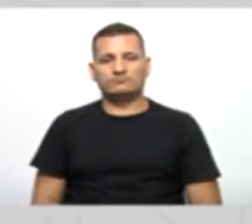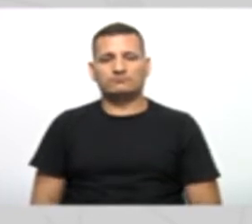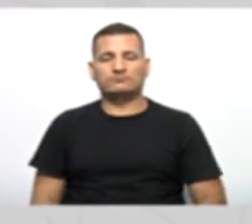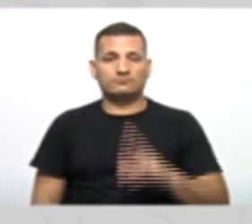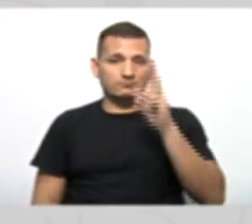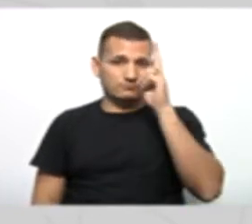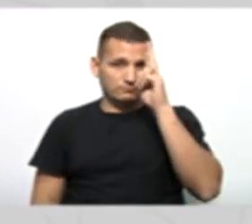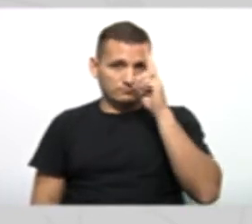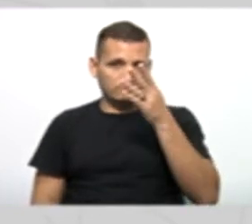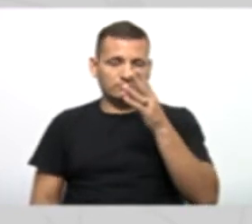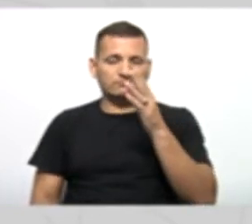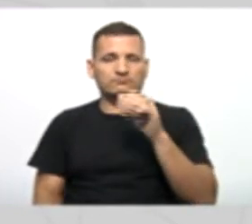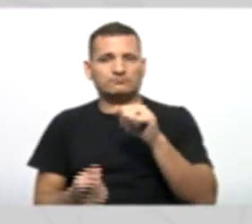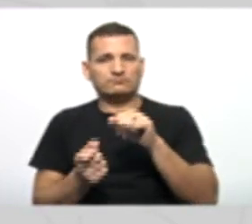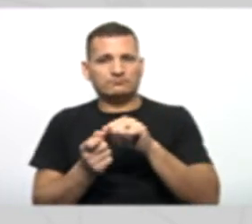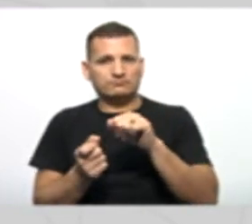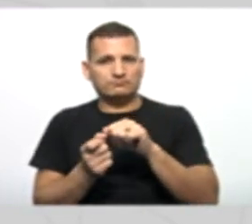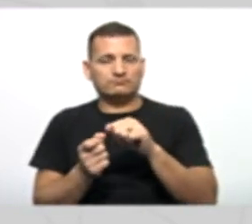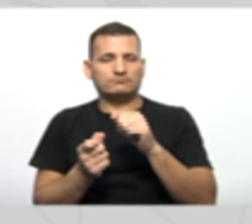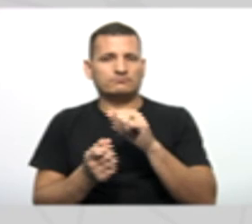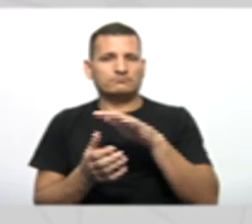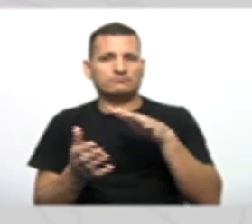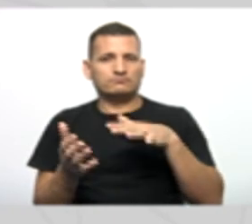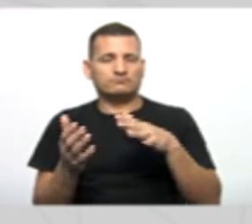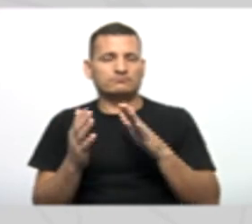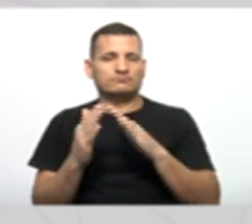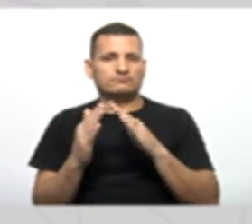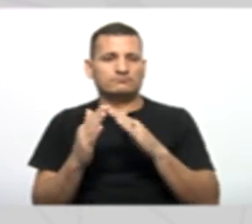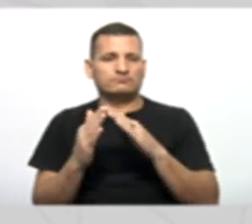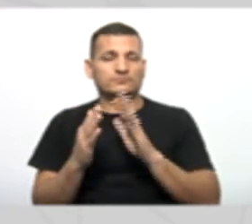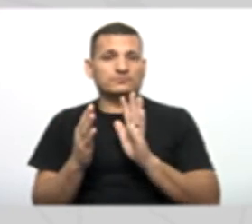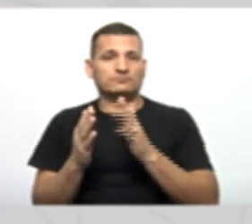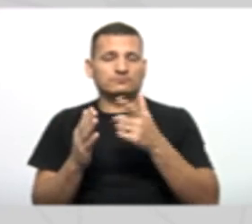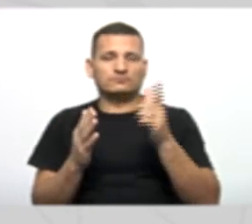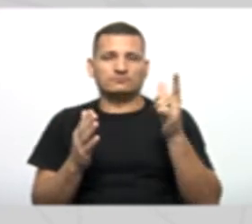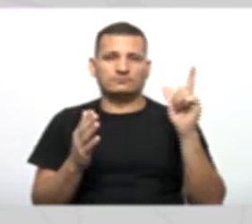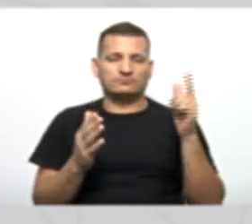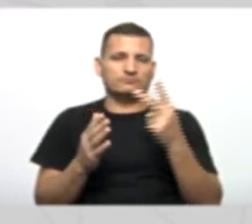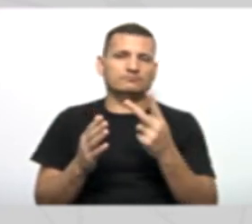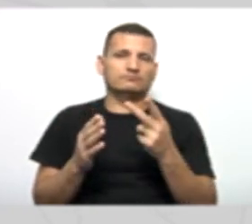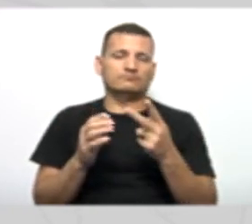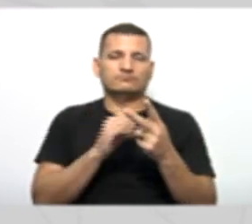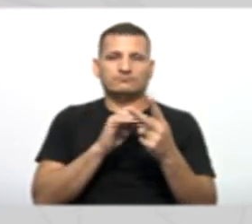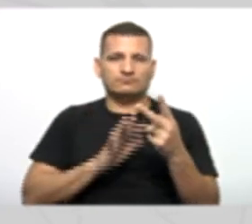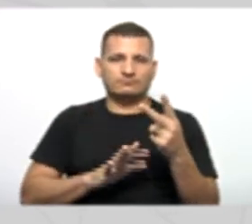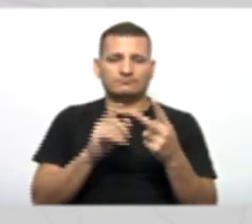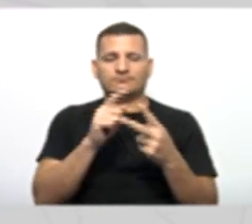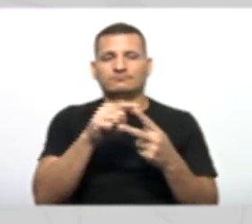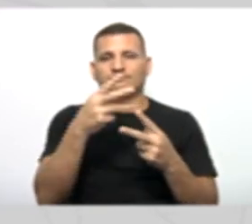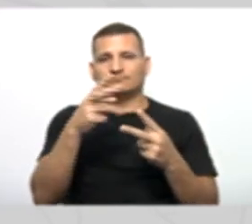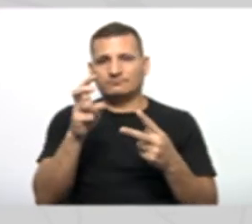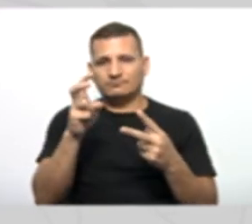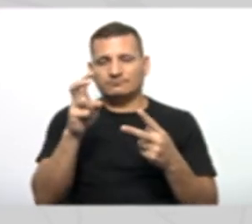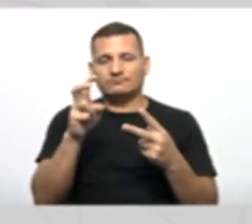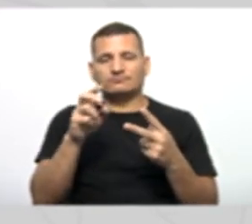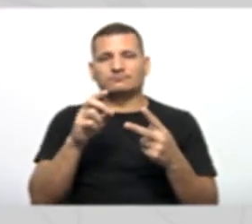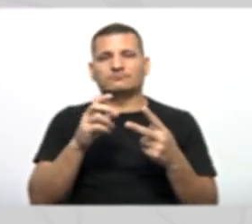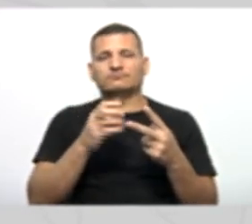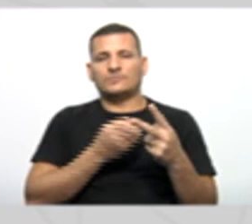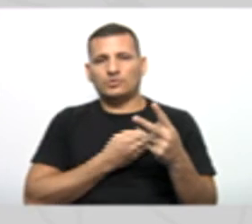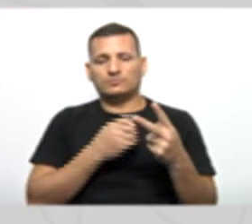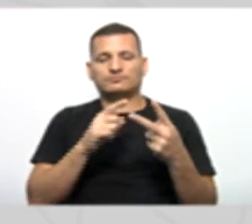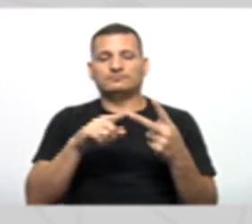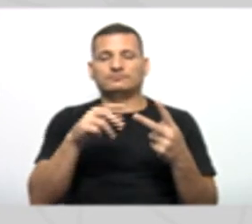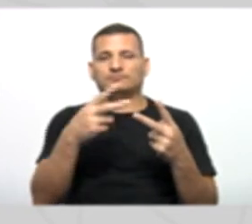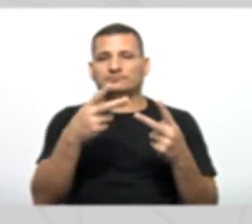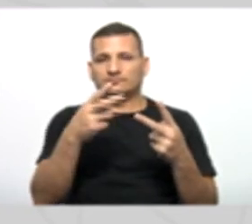essa atividade de percurso. Nós já tivemos duas anteriores, valendo 35 pontos cada, essa daqui vale 30 pontos, é a